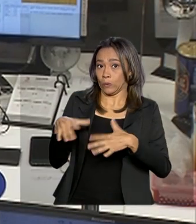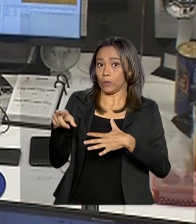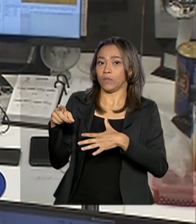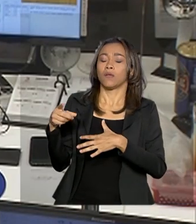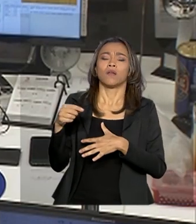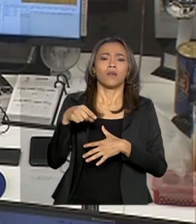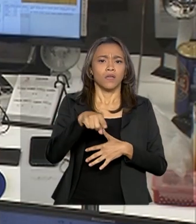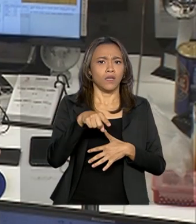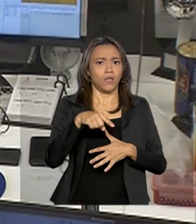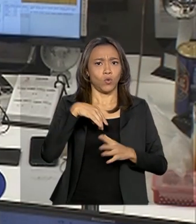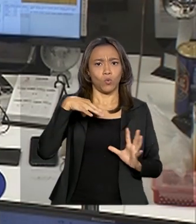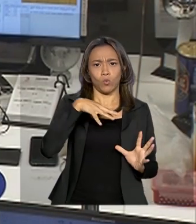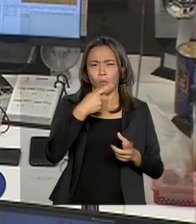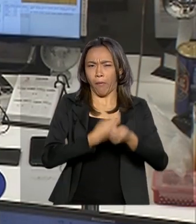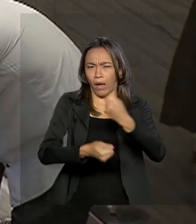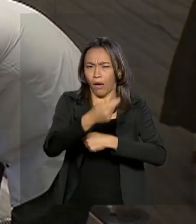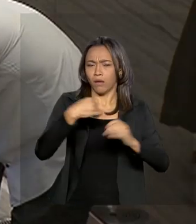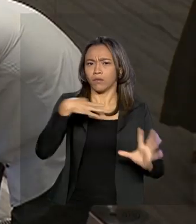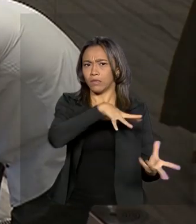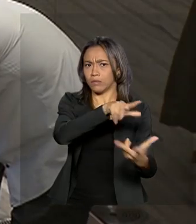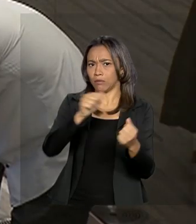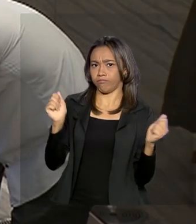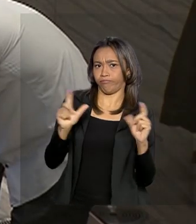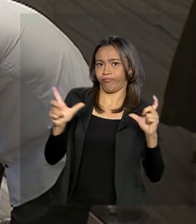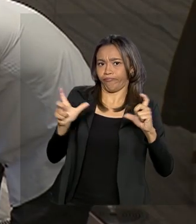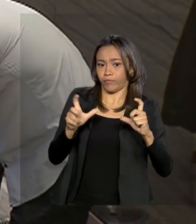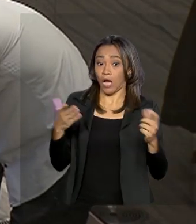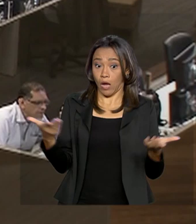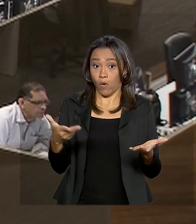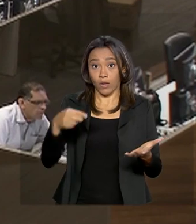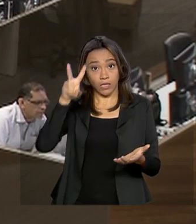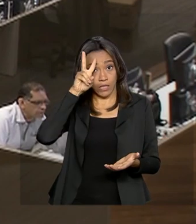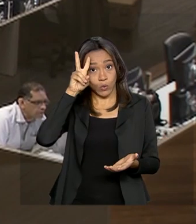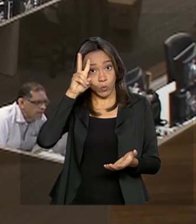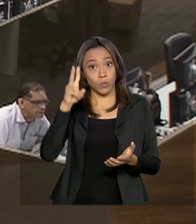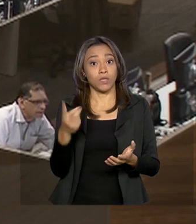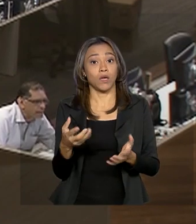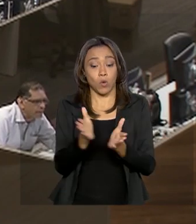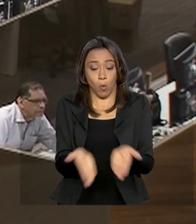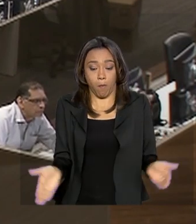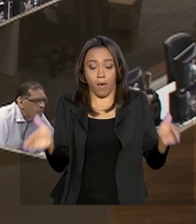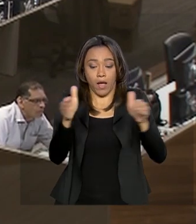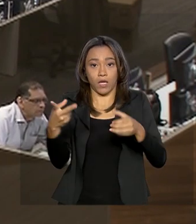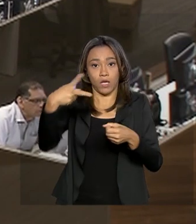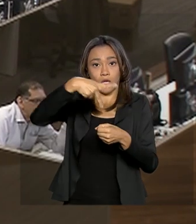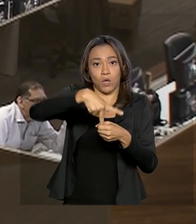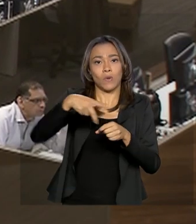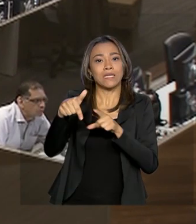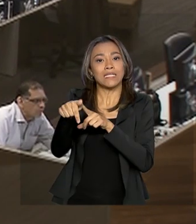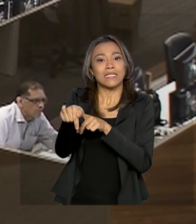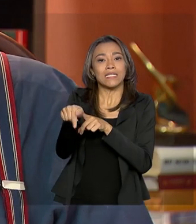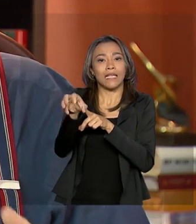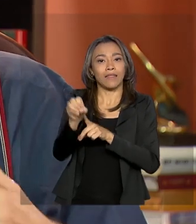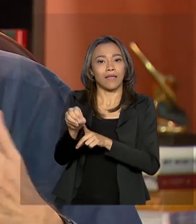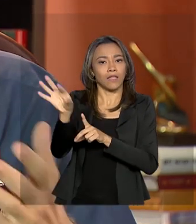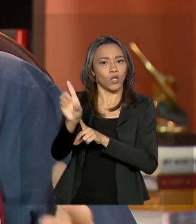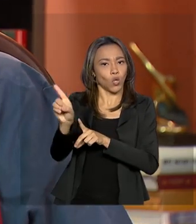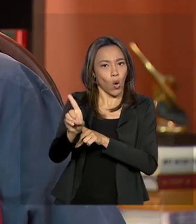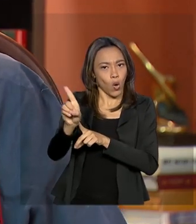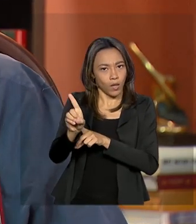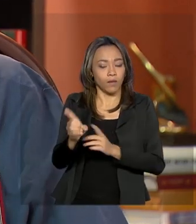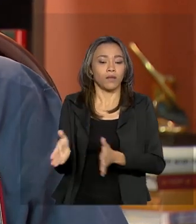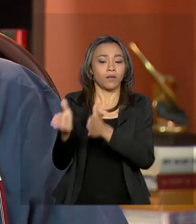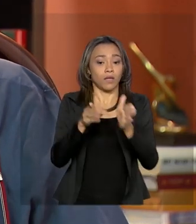contratos futuros do petróleo operaram em alta nesta segunda-feira, com o preço do barril na casa dos 70 dólares. Para este